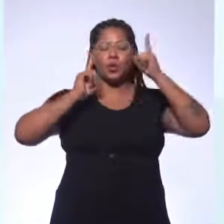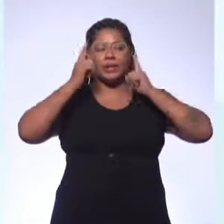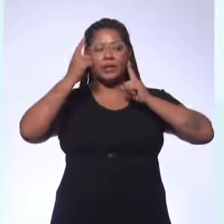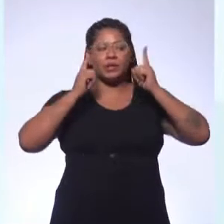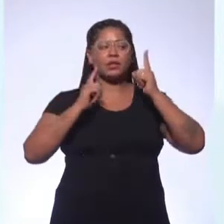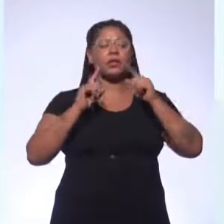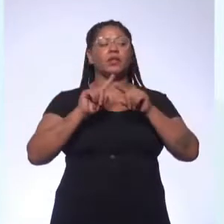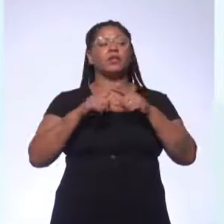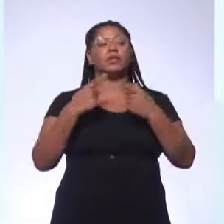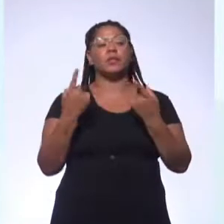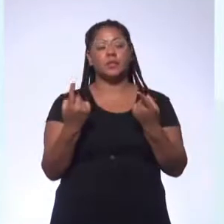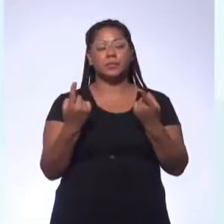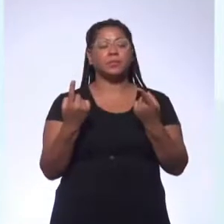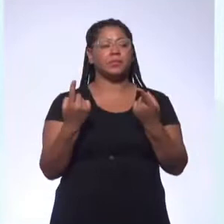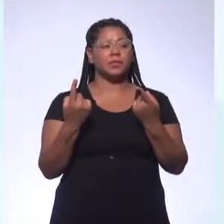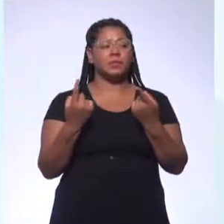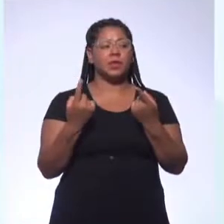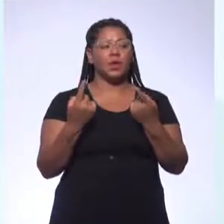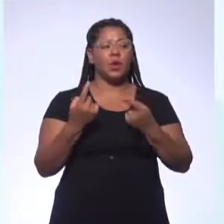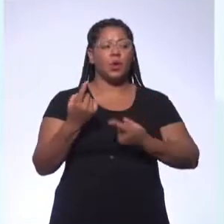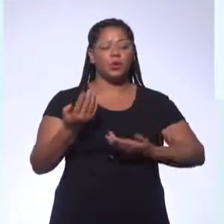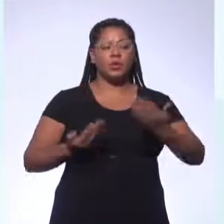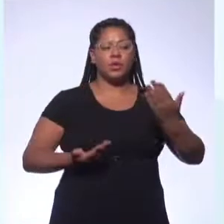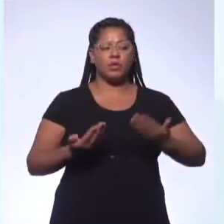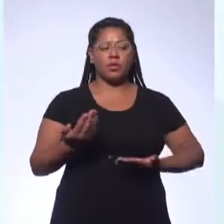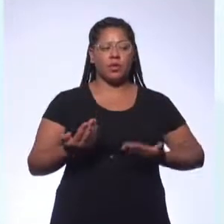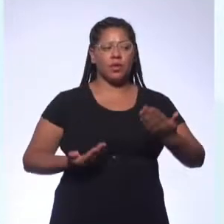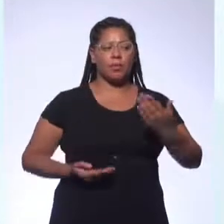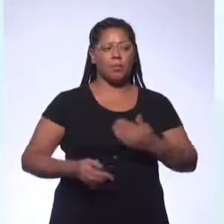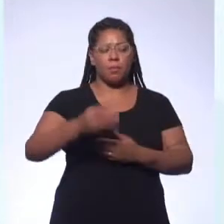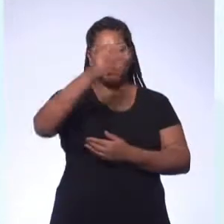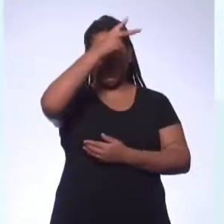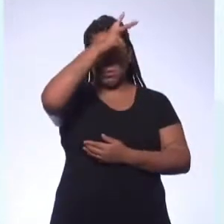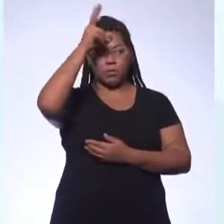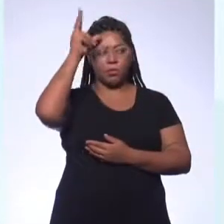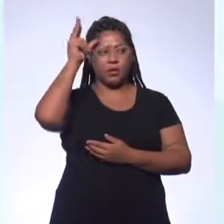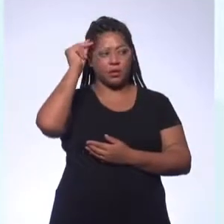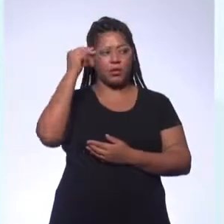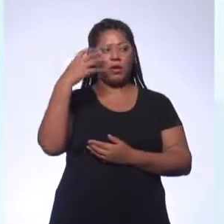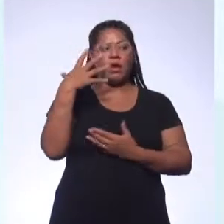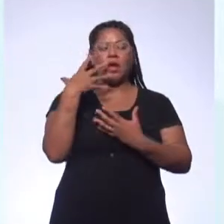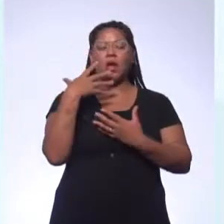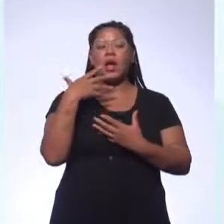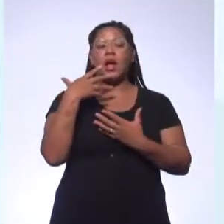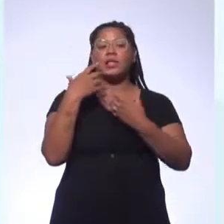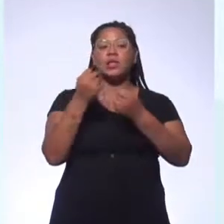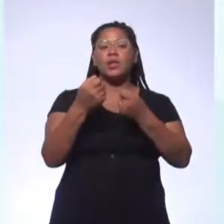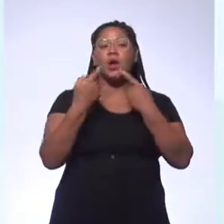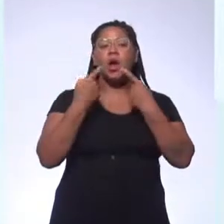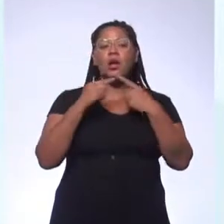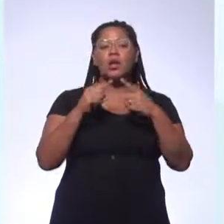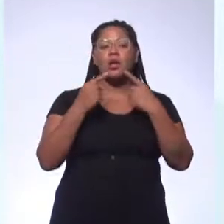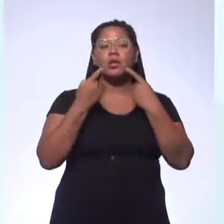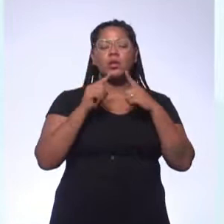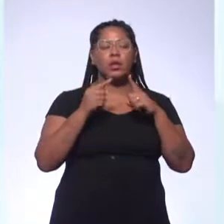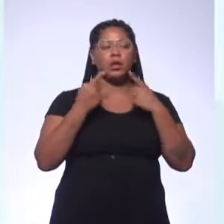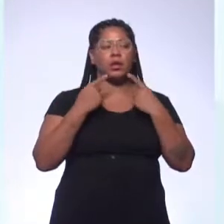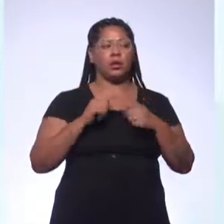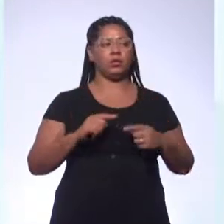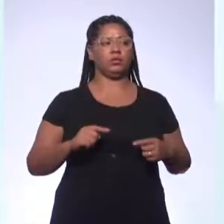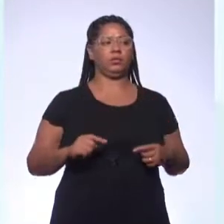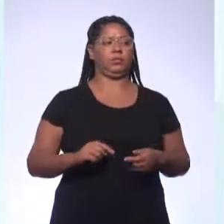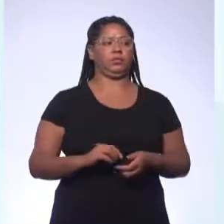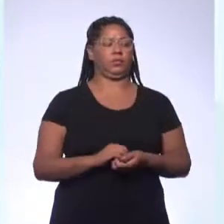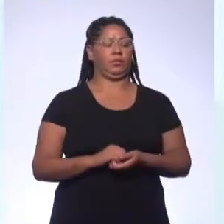então o servidor público é passível de críticas, né? Aquele que está exercendo a política pública é passível